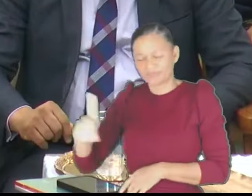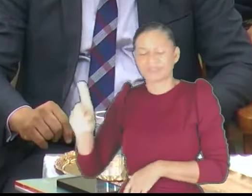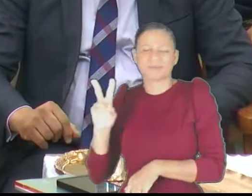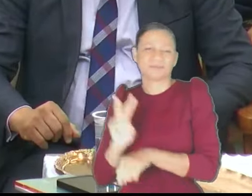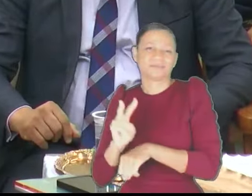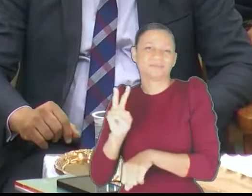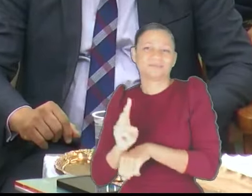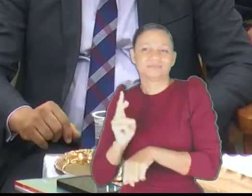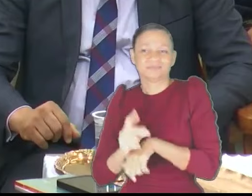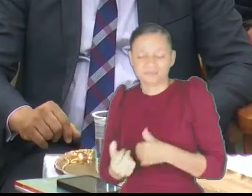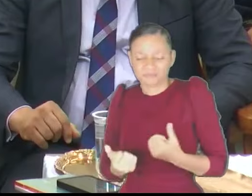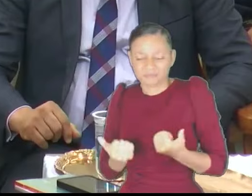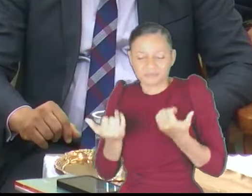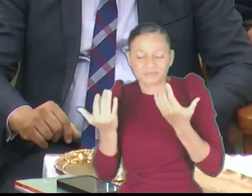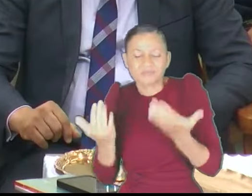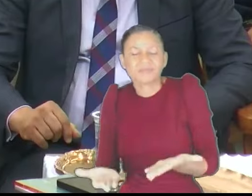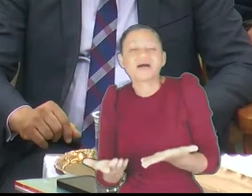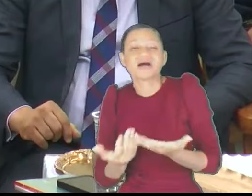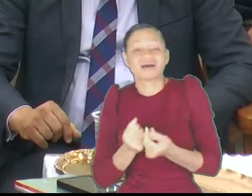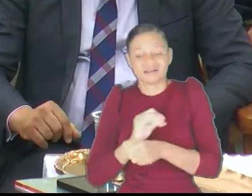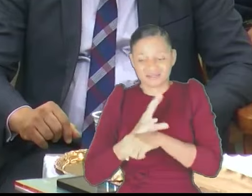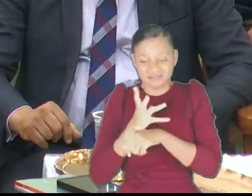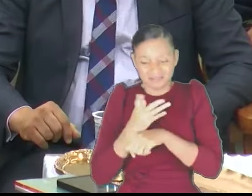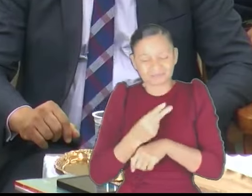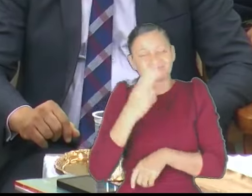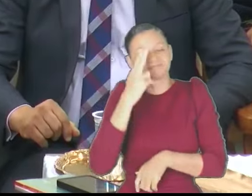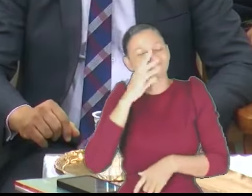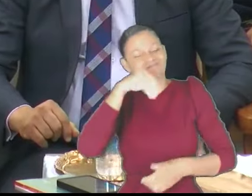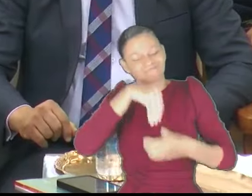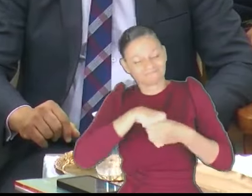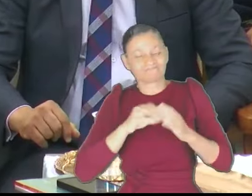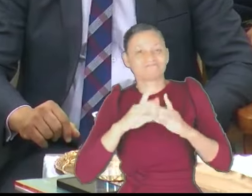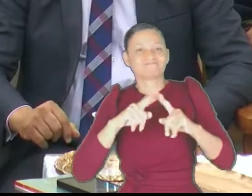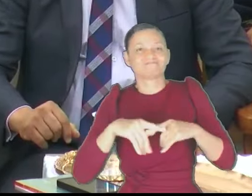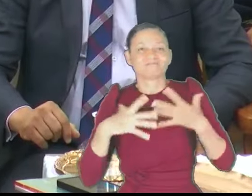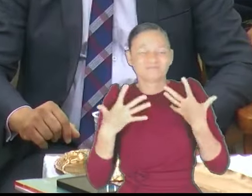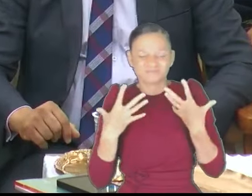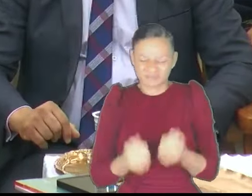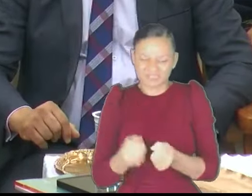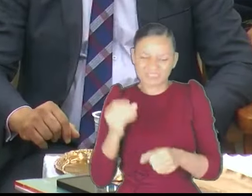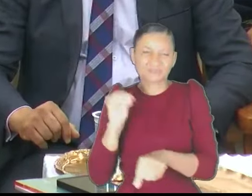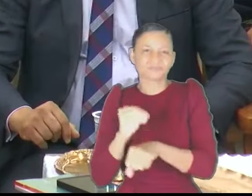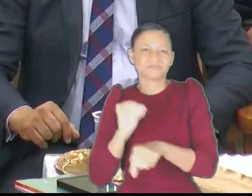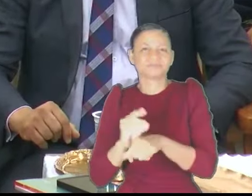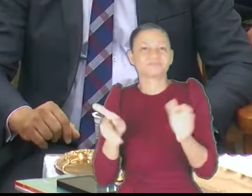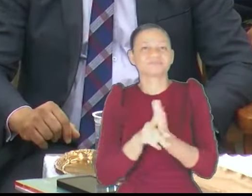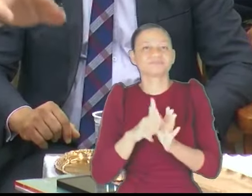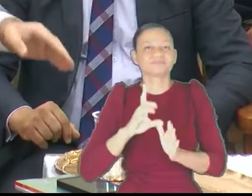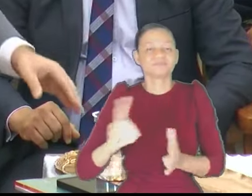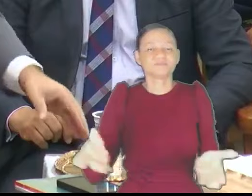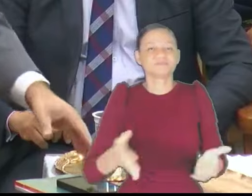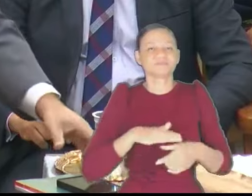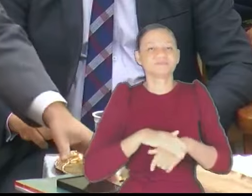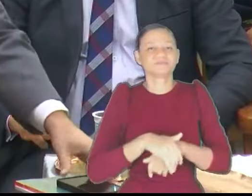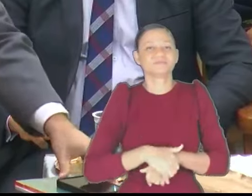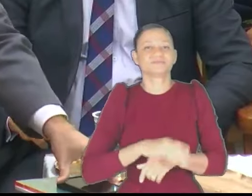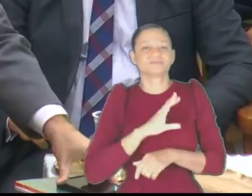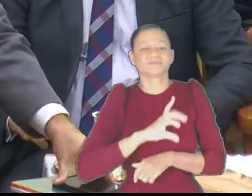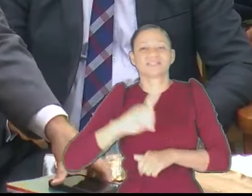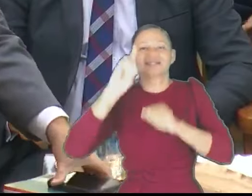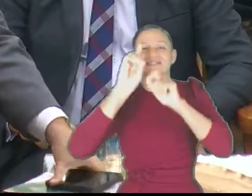provê para a igreja e provê para o crente na igreja. Receba provisão de Deus nessa noite. Que Deus